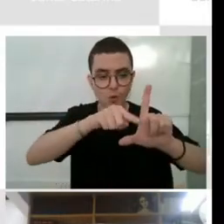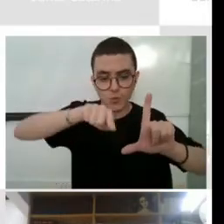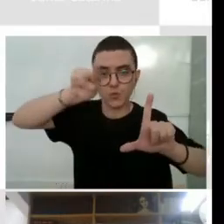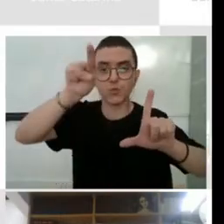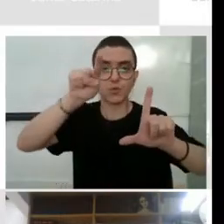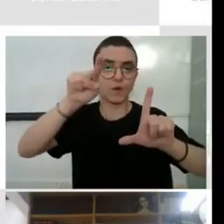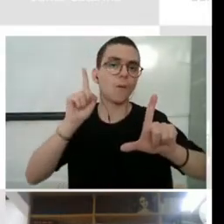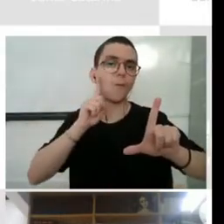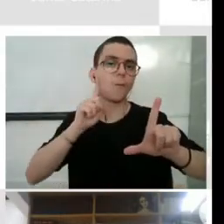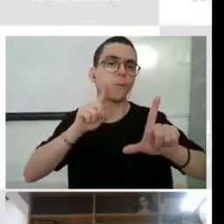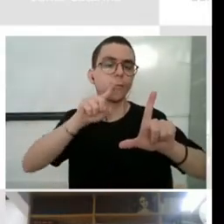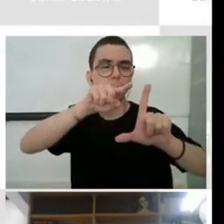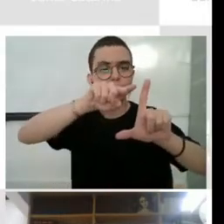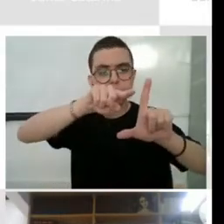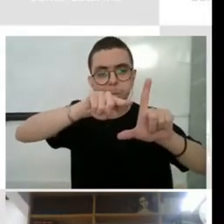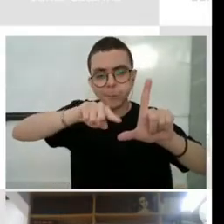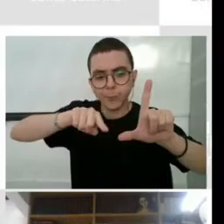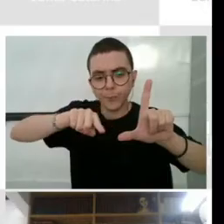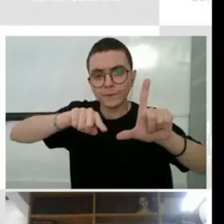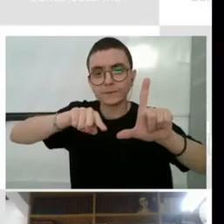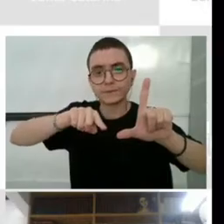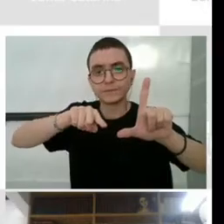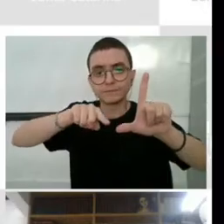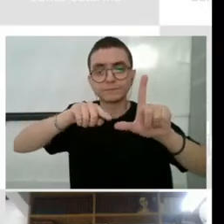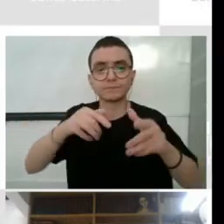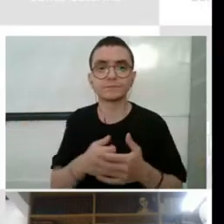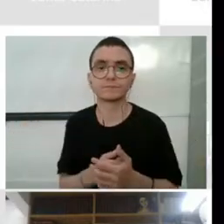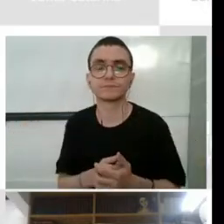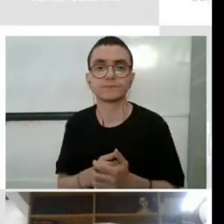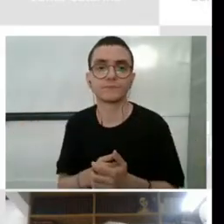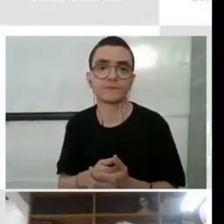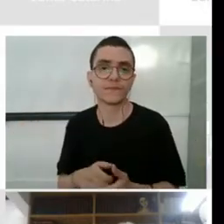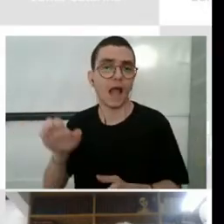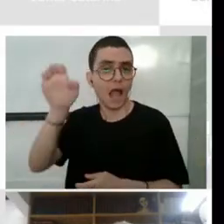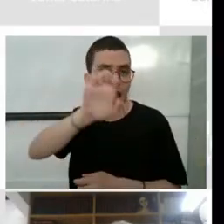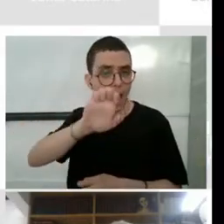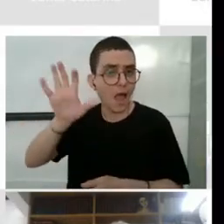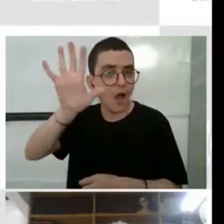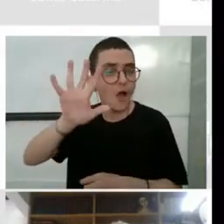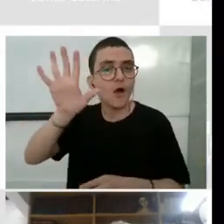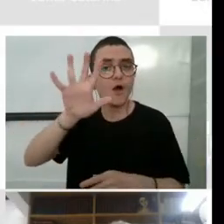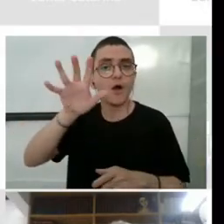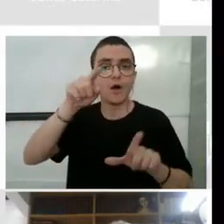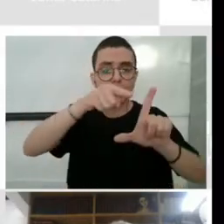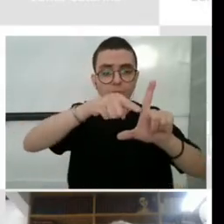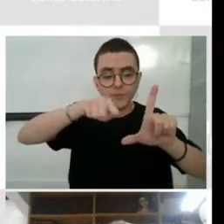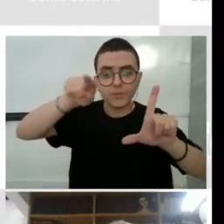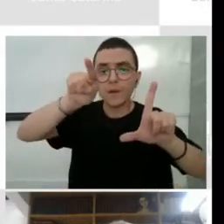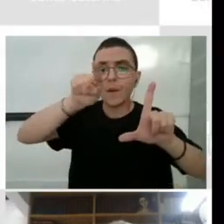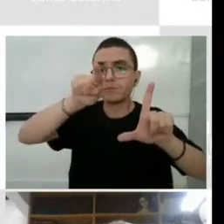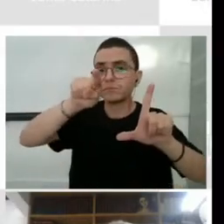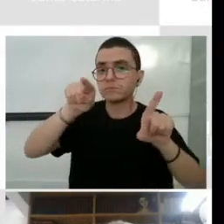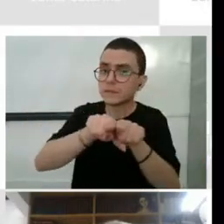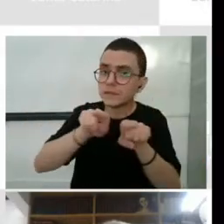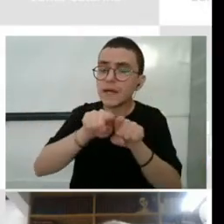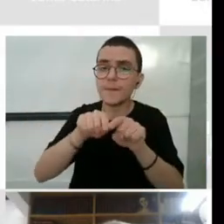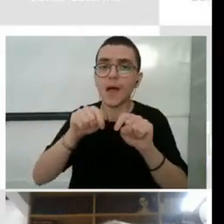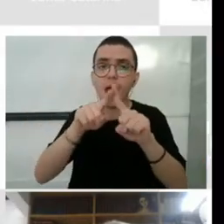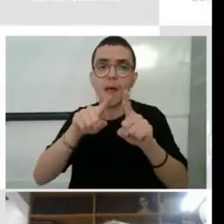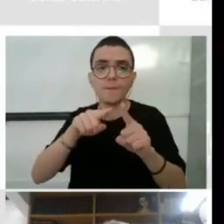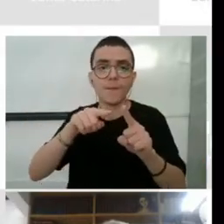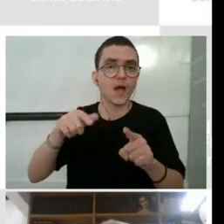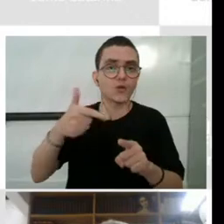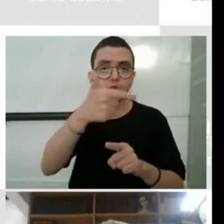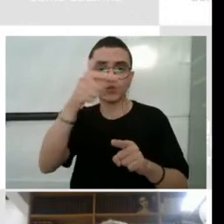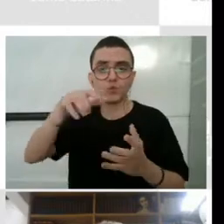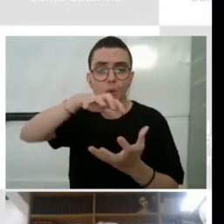pouco, a União Europeia desceu um pouco também, mas o resto do mundo permaneceu igual em 2021, 22 e 23, mas percebam